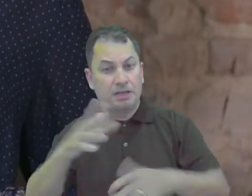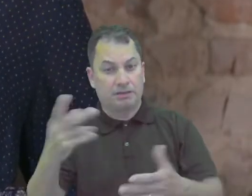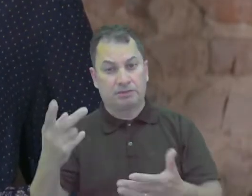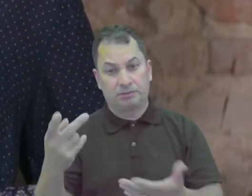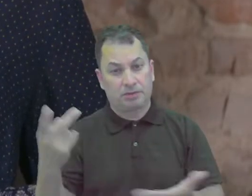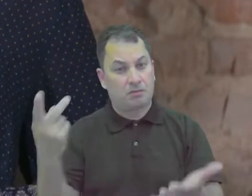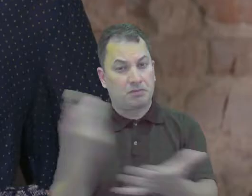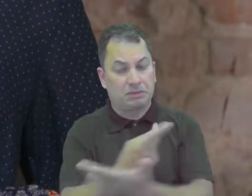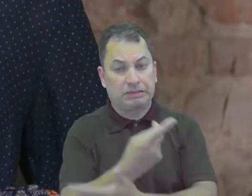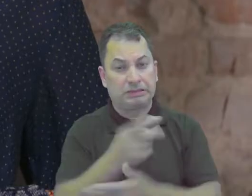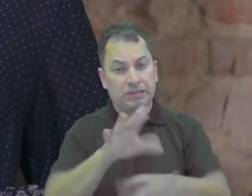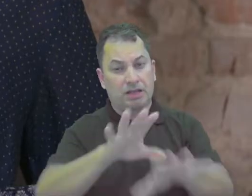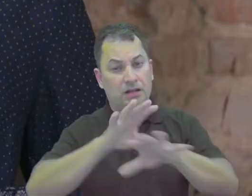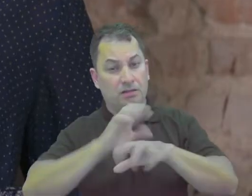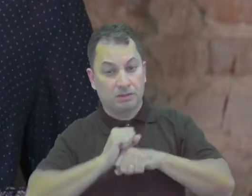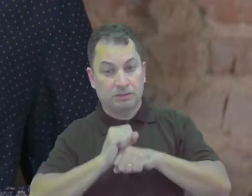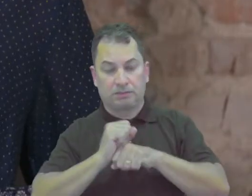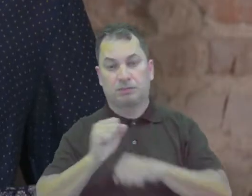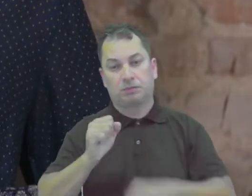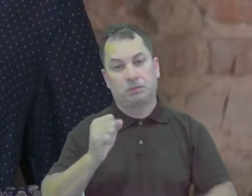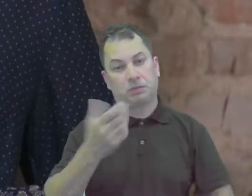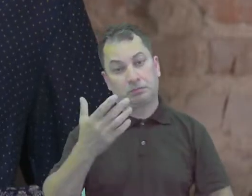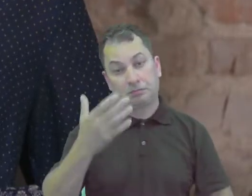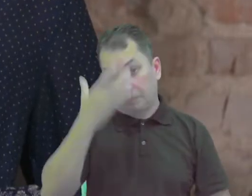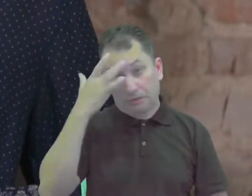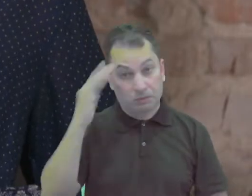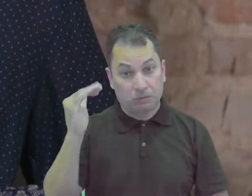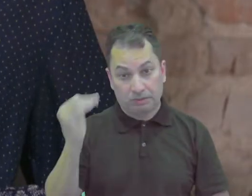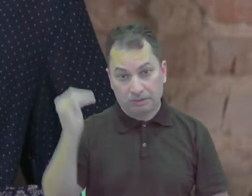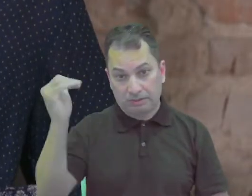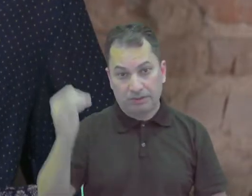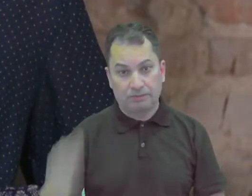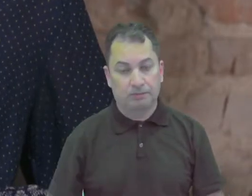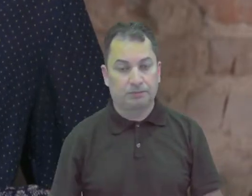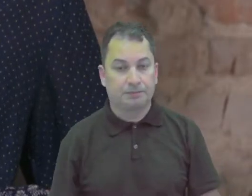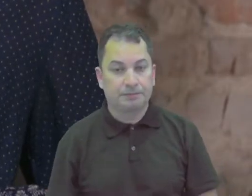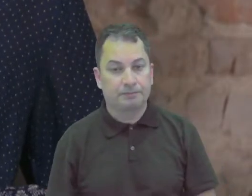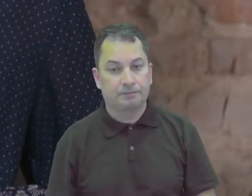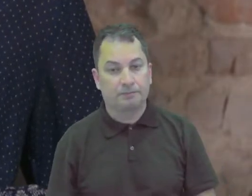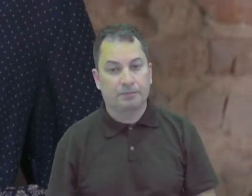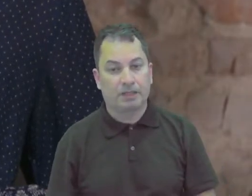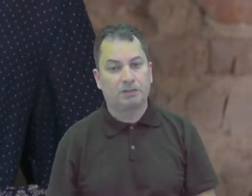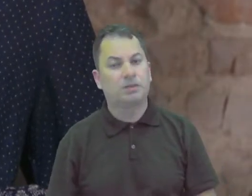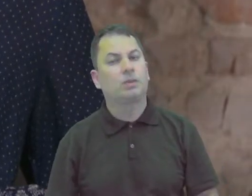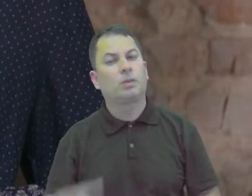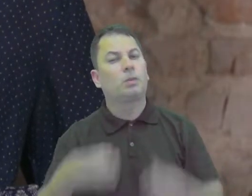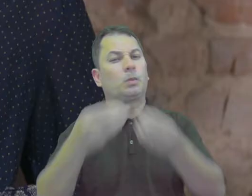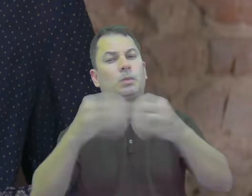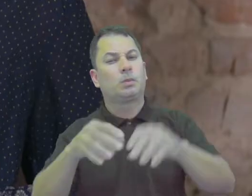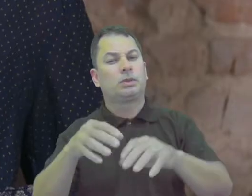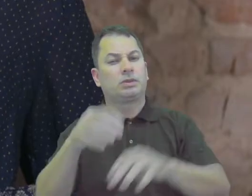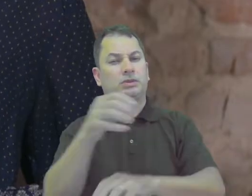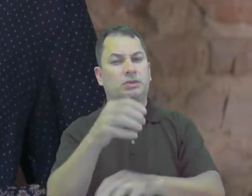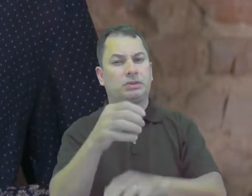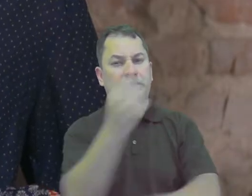ao impacto indireto do ambiente, a gente também tem as queimadas, né, e os